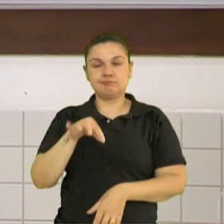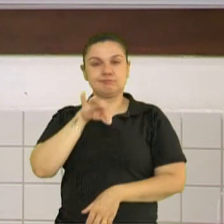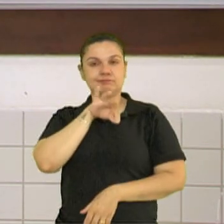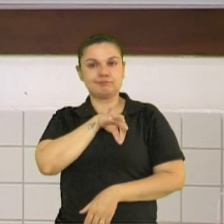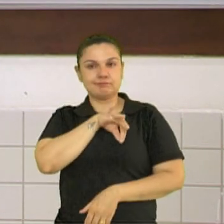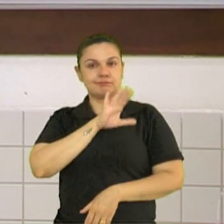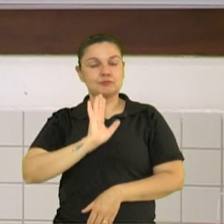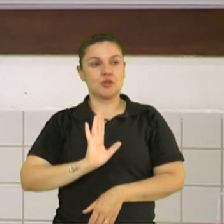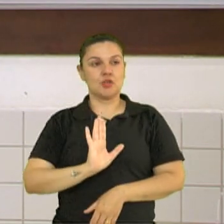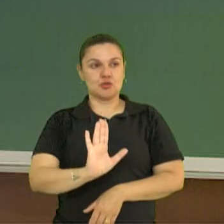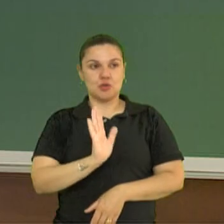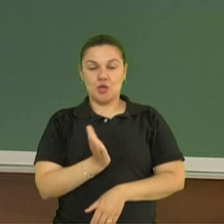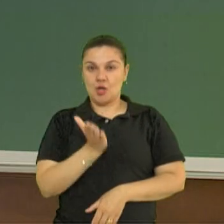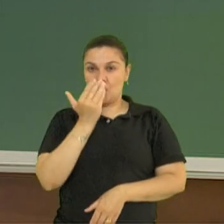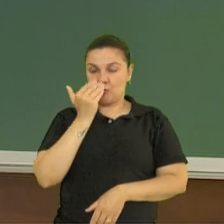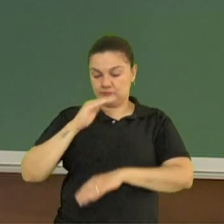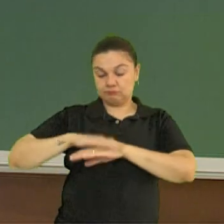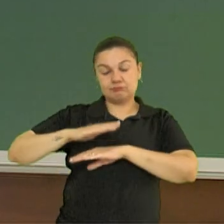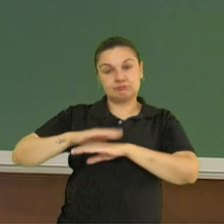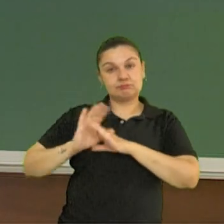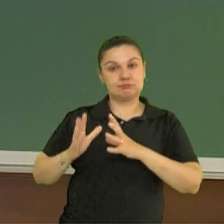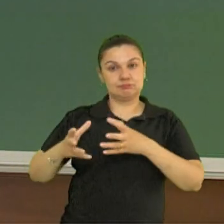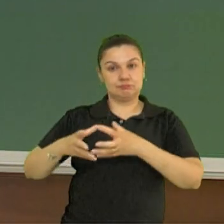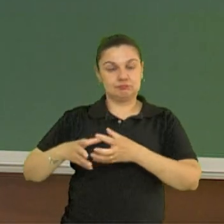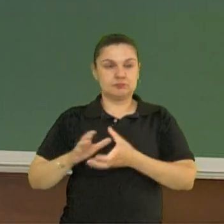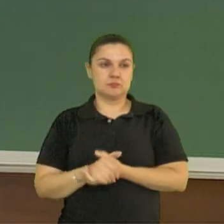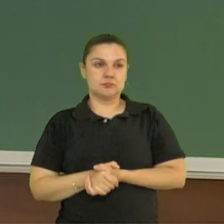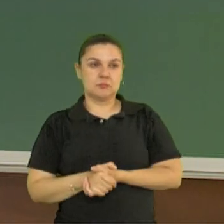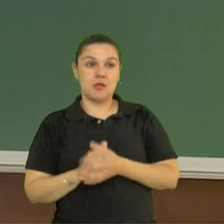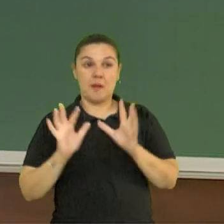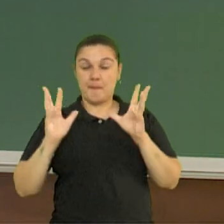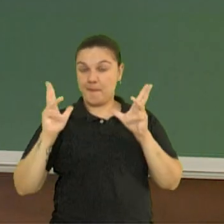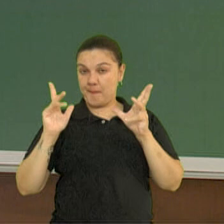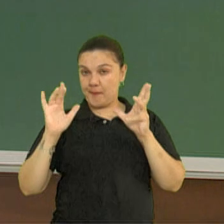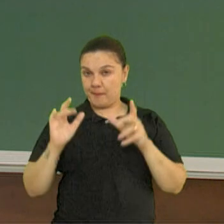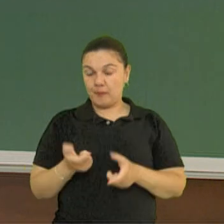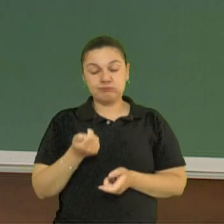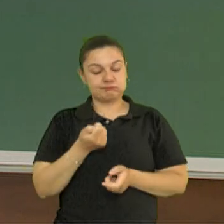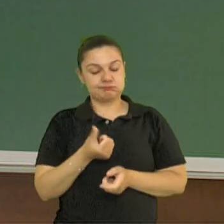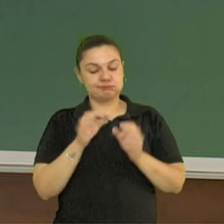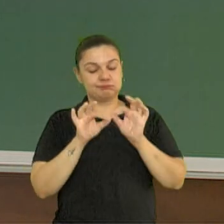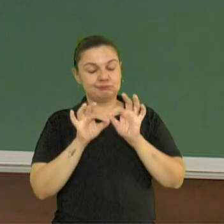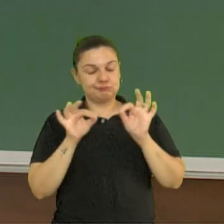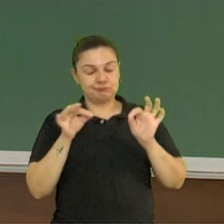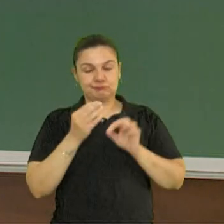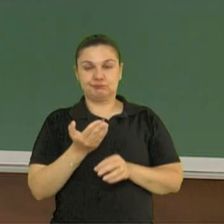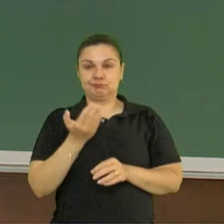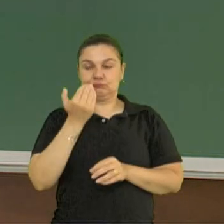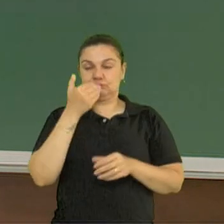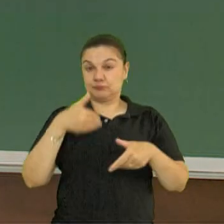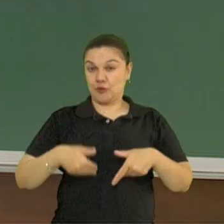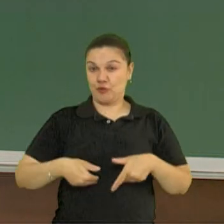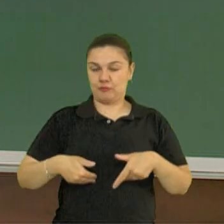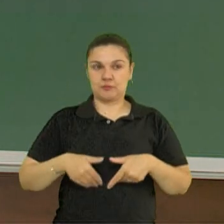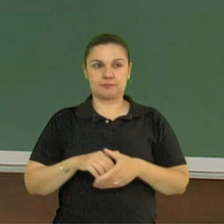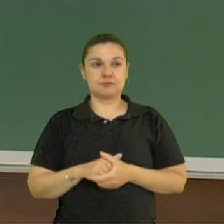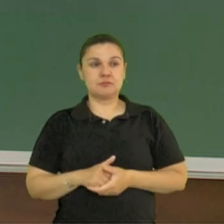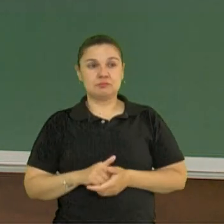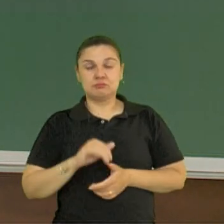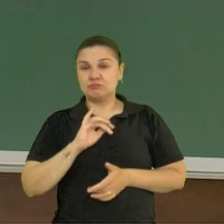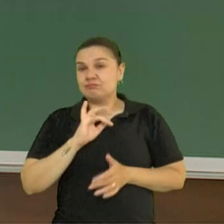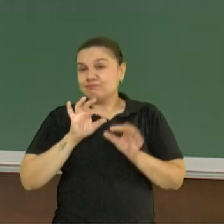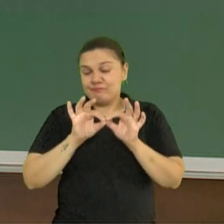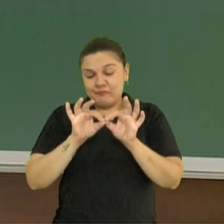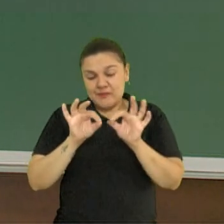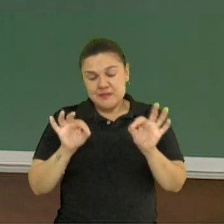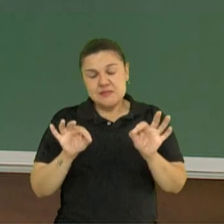só mesmo para o sustento. Por mãos escassas, mísero sustento. Pobres choupanas